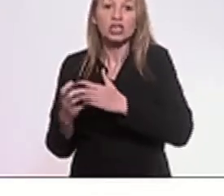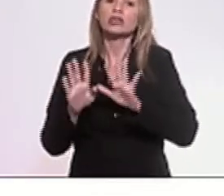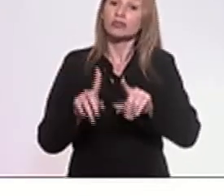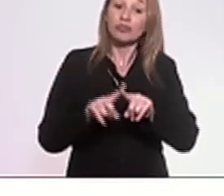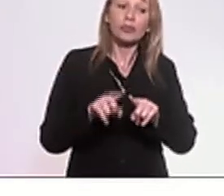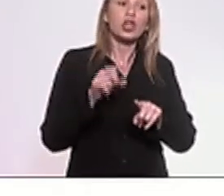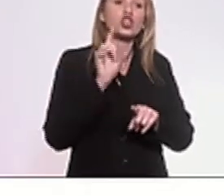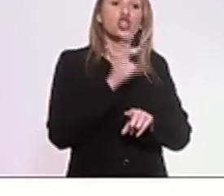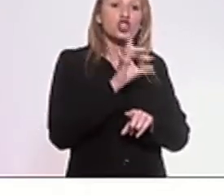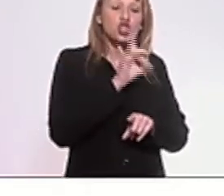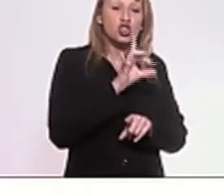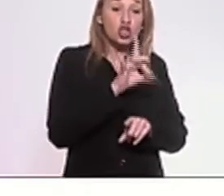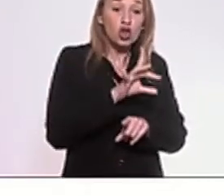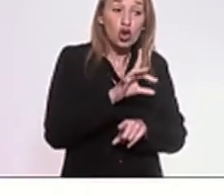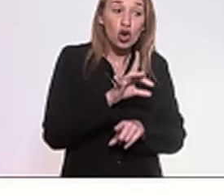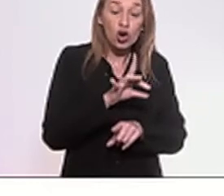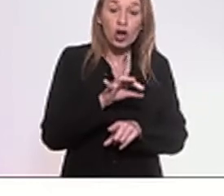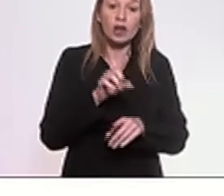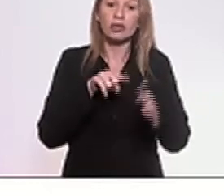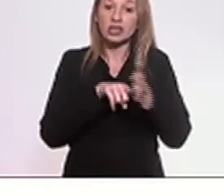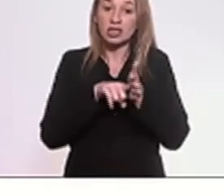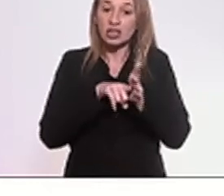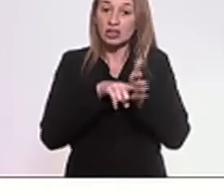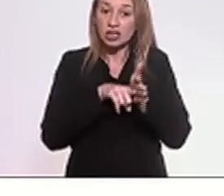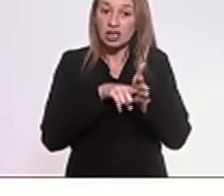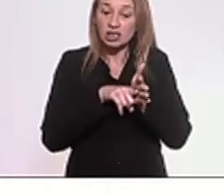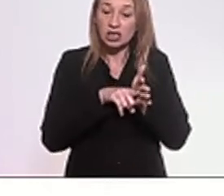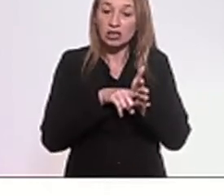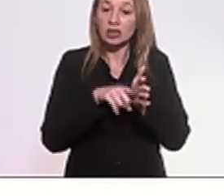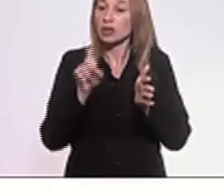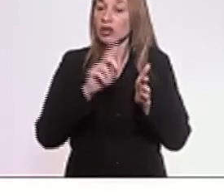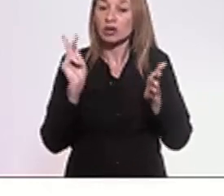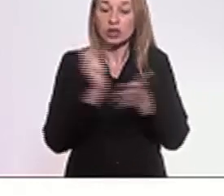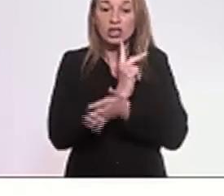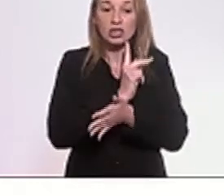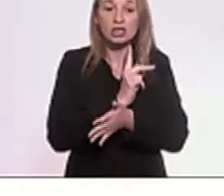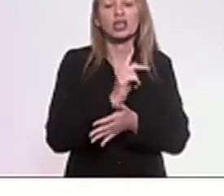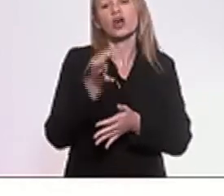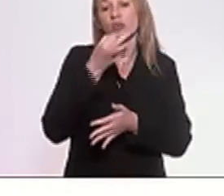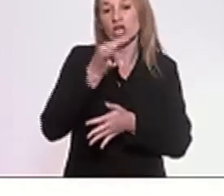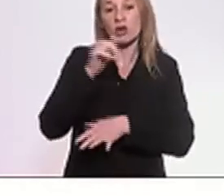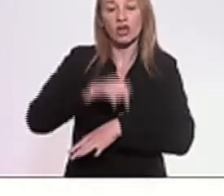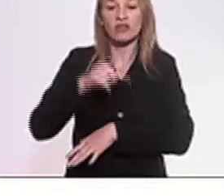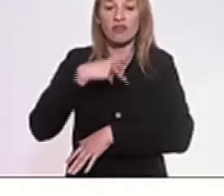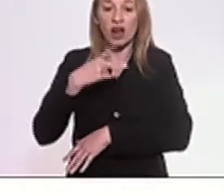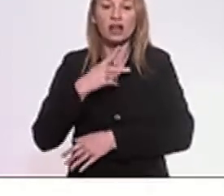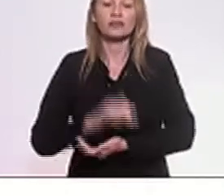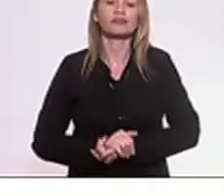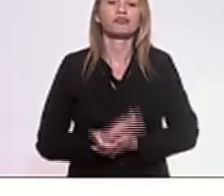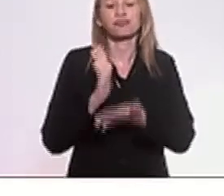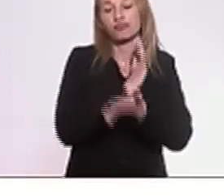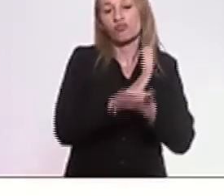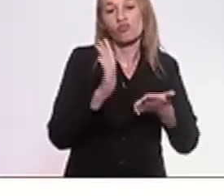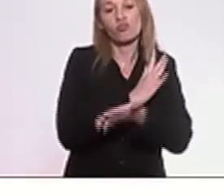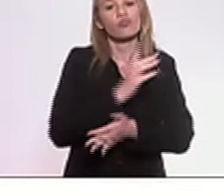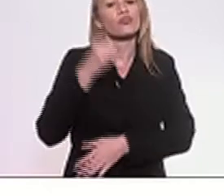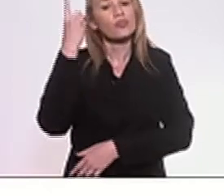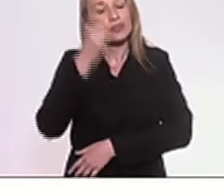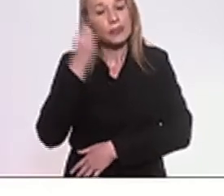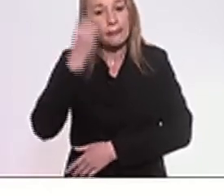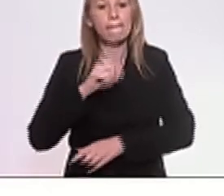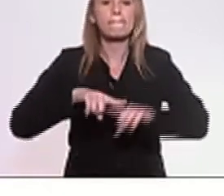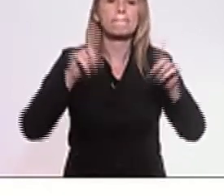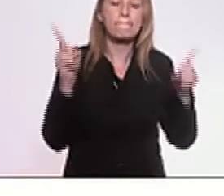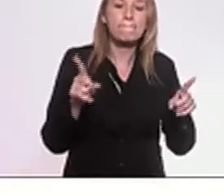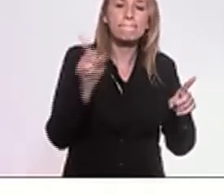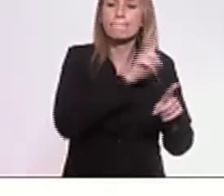ser fiscalizadas e não foram, corretamente, como trouxeram os argumentos aqui por alguns parlamentares. Mas